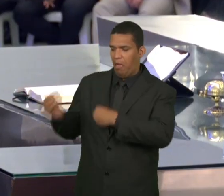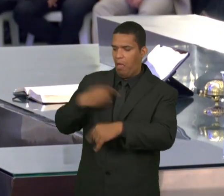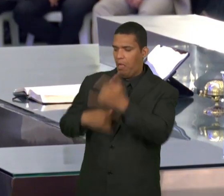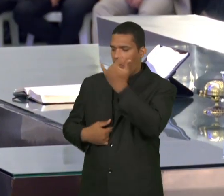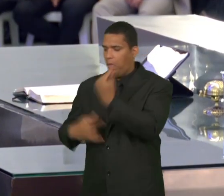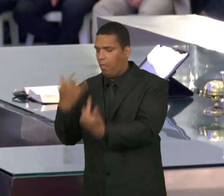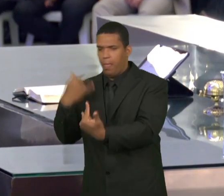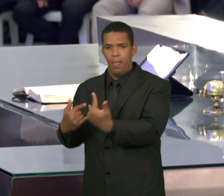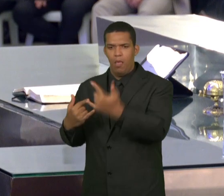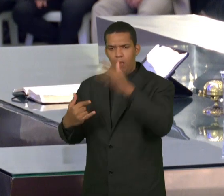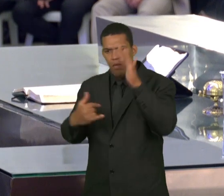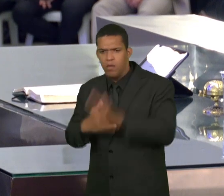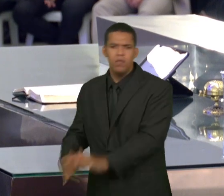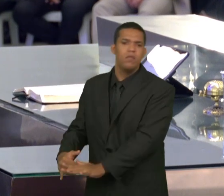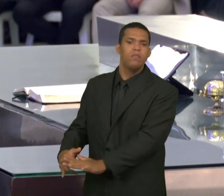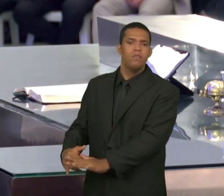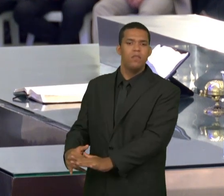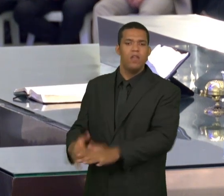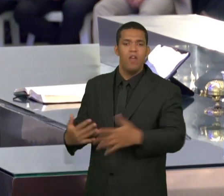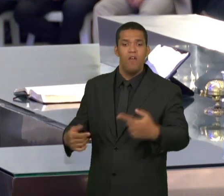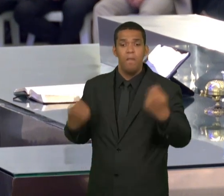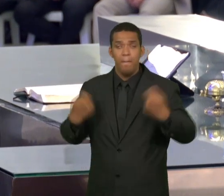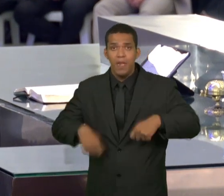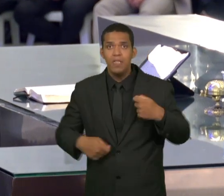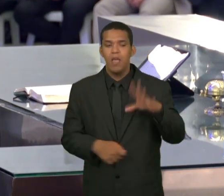amar a Deus de todo o teu coração.